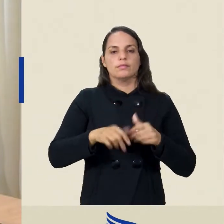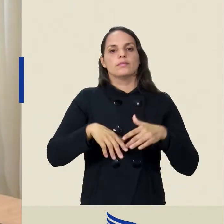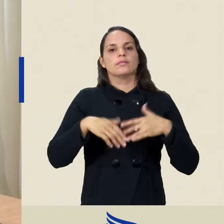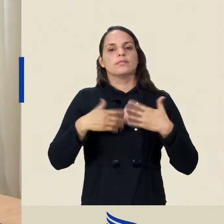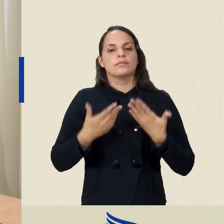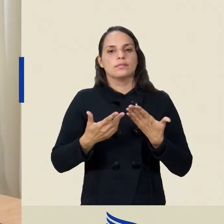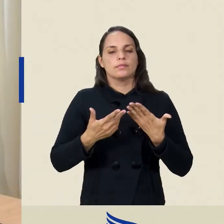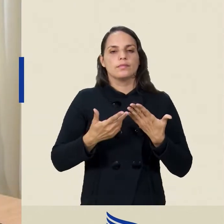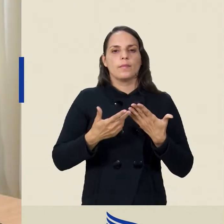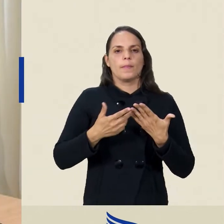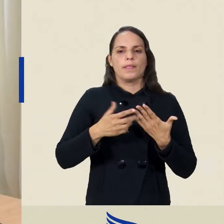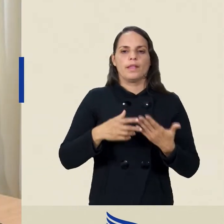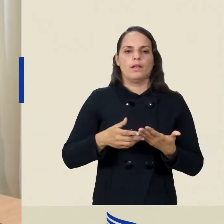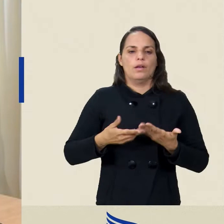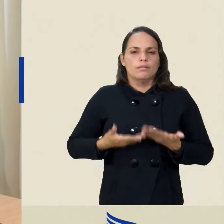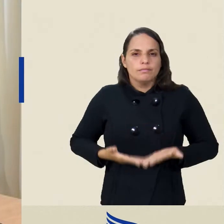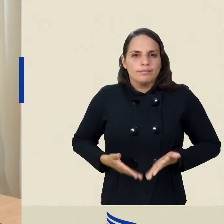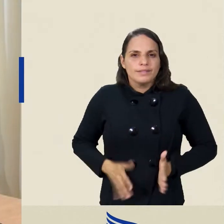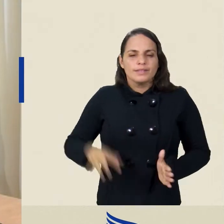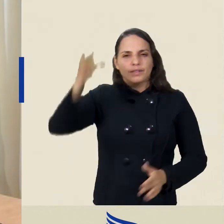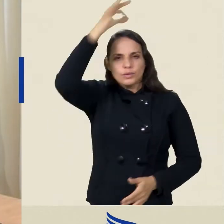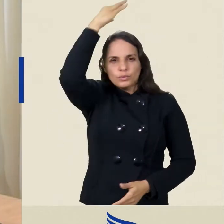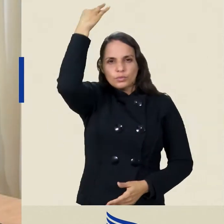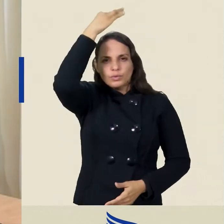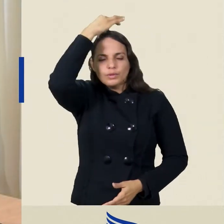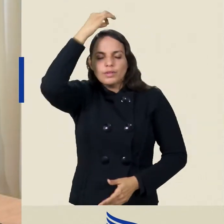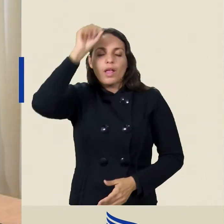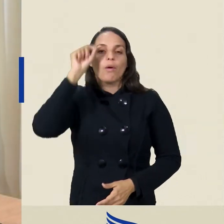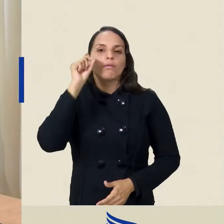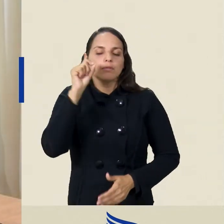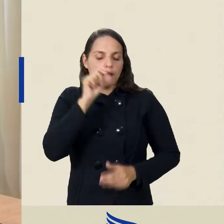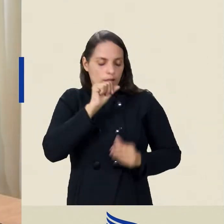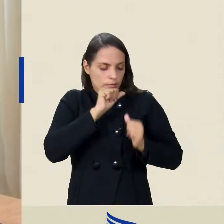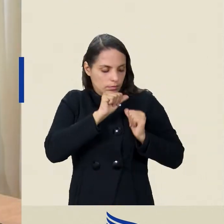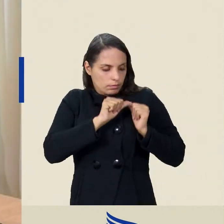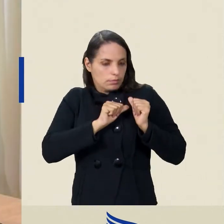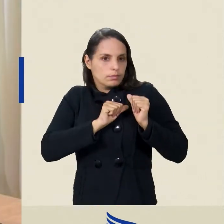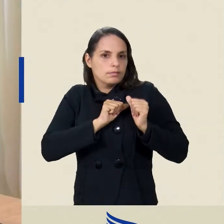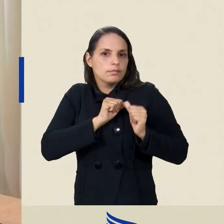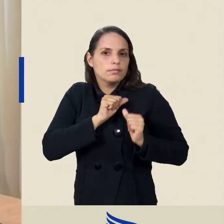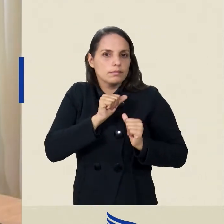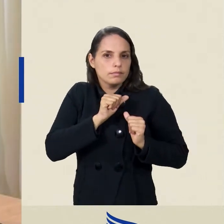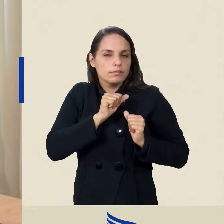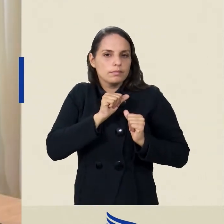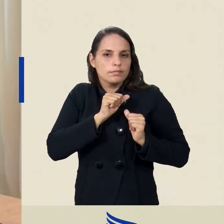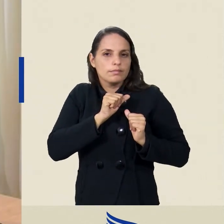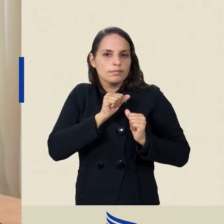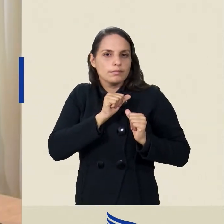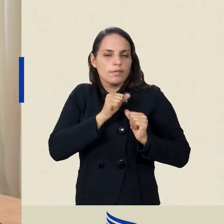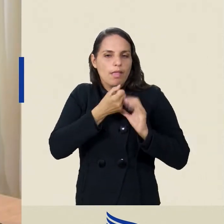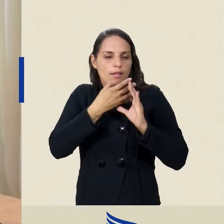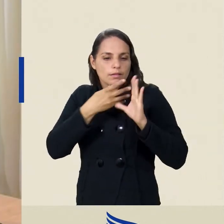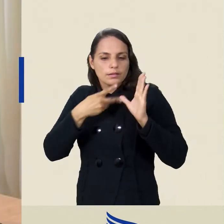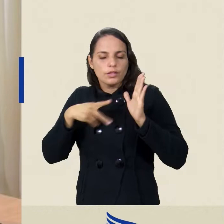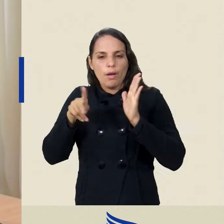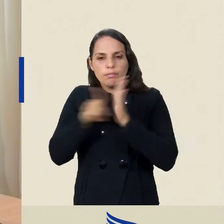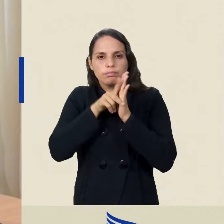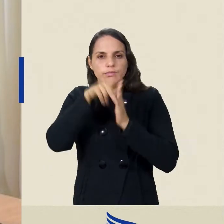do Espírito é uma mudança interior, uma transformação do coração natural em